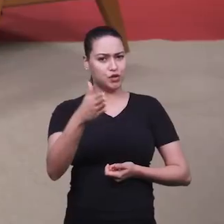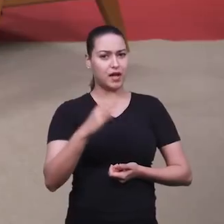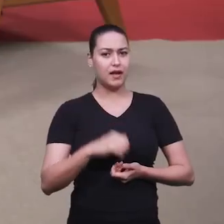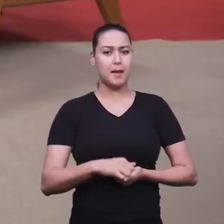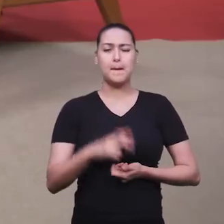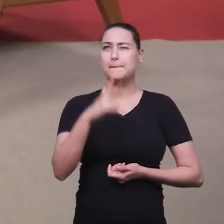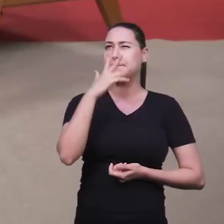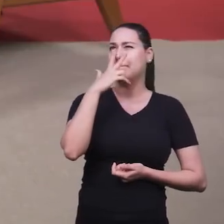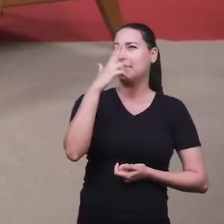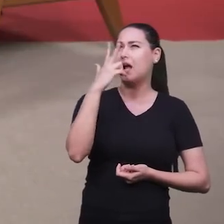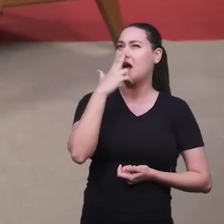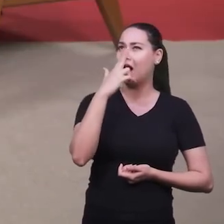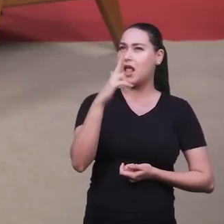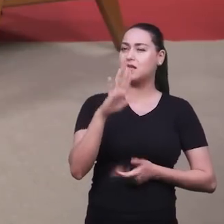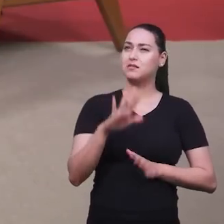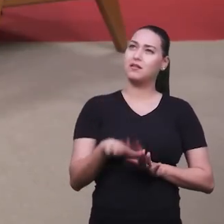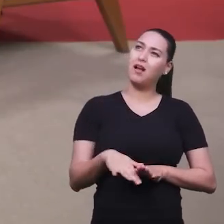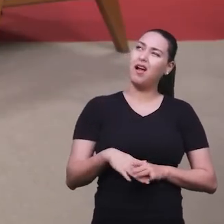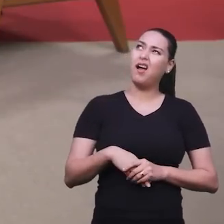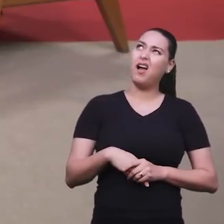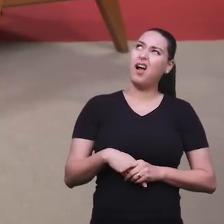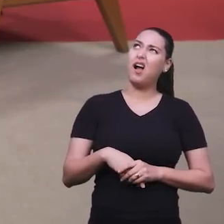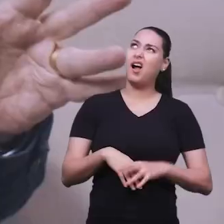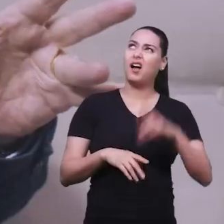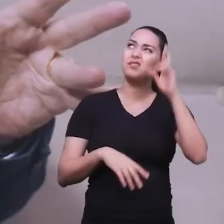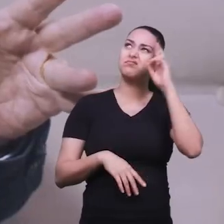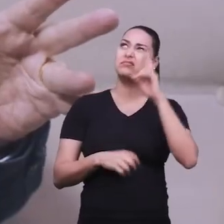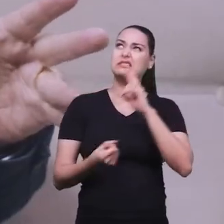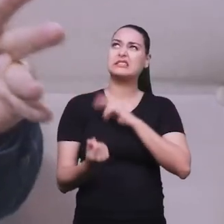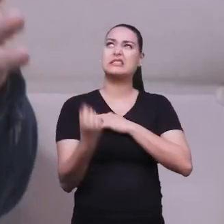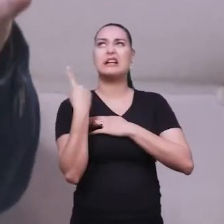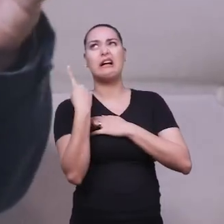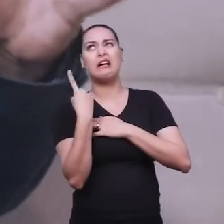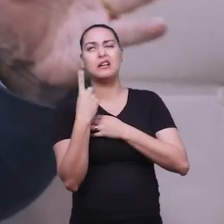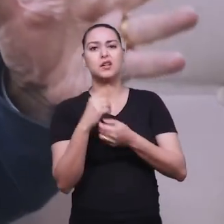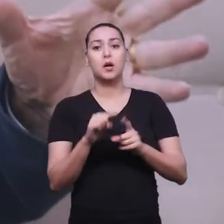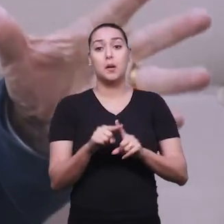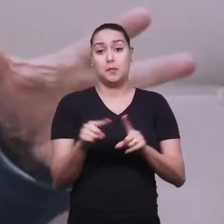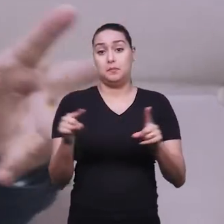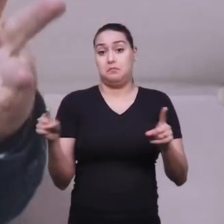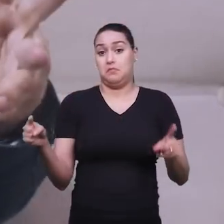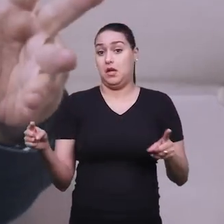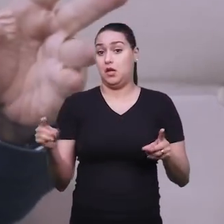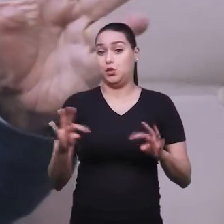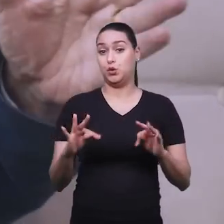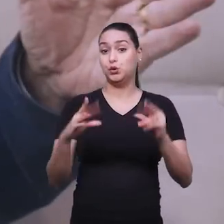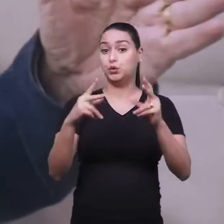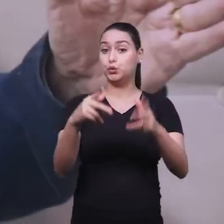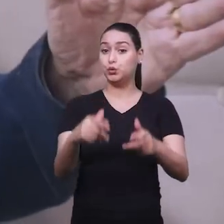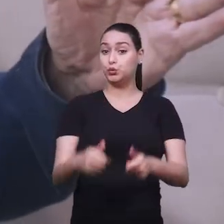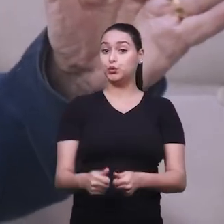Né? É porque é o que você falou agora há pouco, assim, parece meio ilógico, né? Estranho, mas é porque tudo